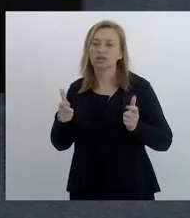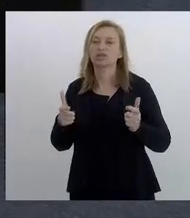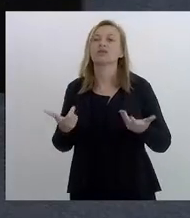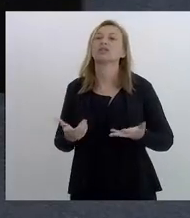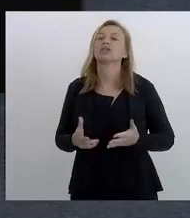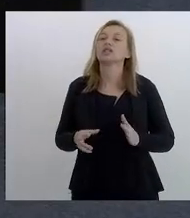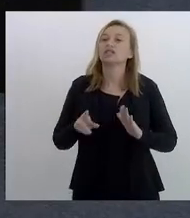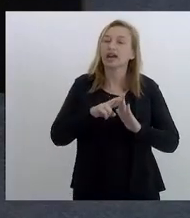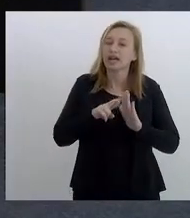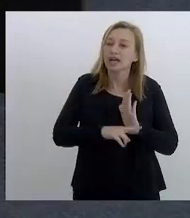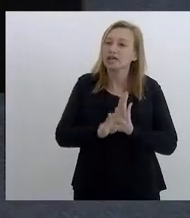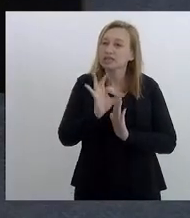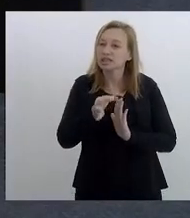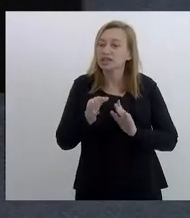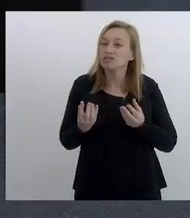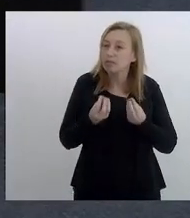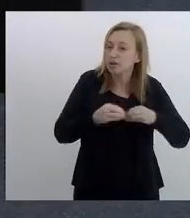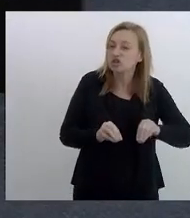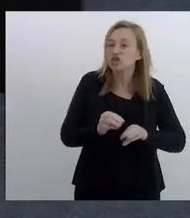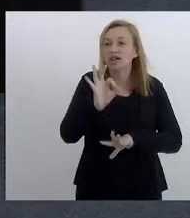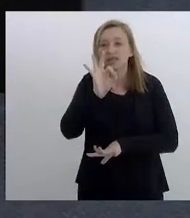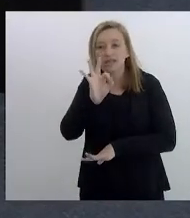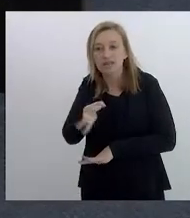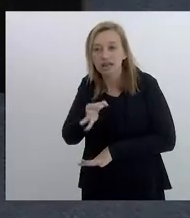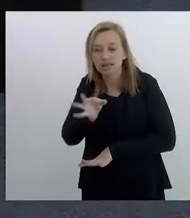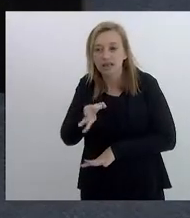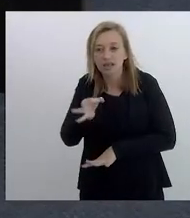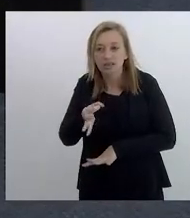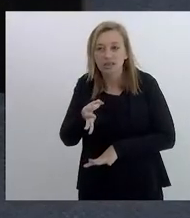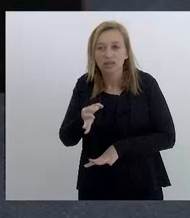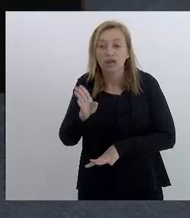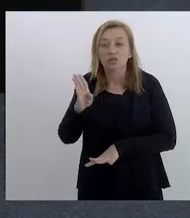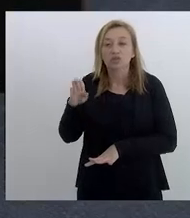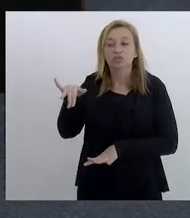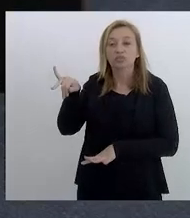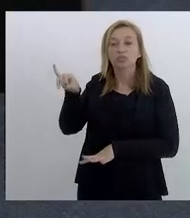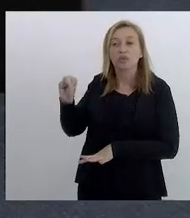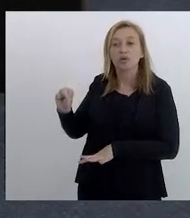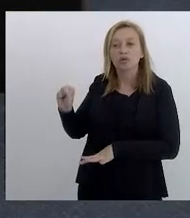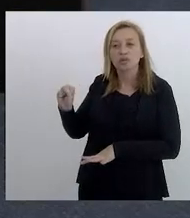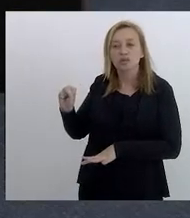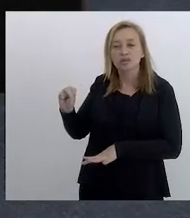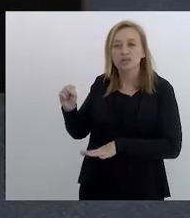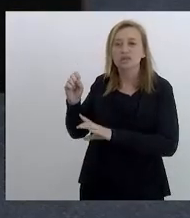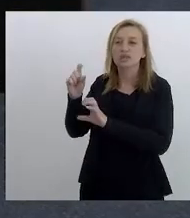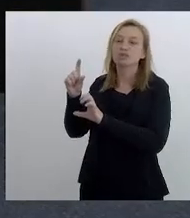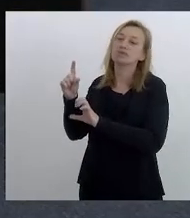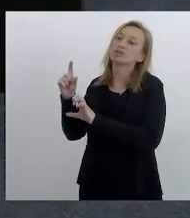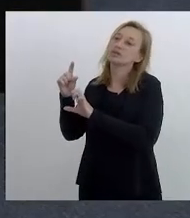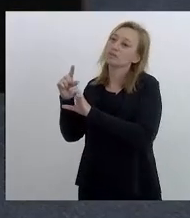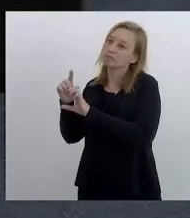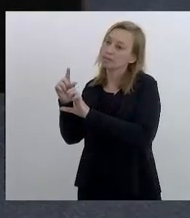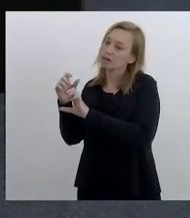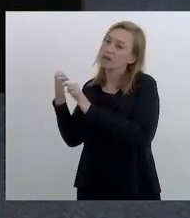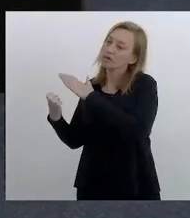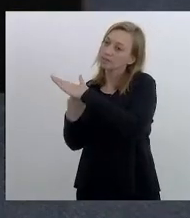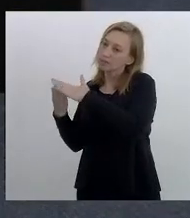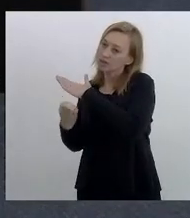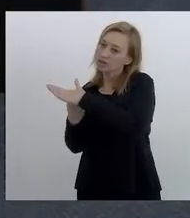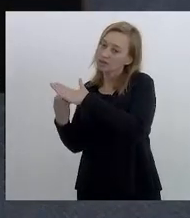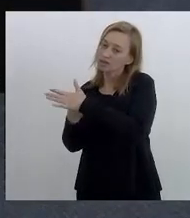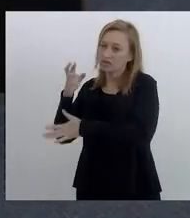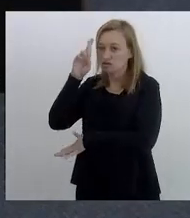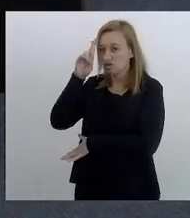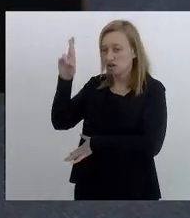medidas duras, que vai afetar principalmente as bolsas empresariais, né, os